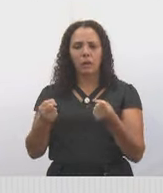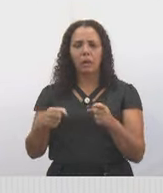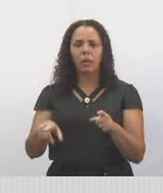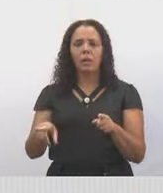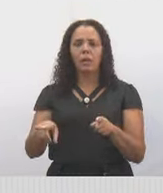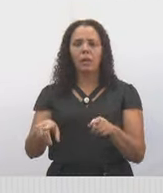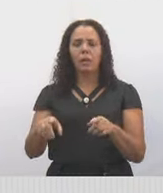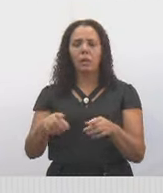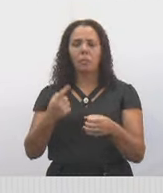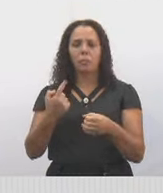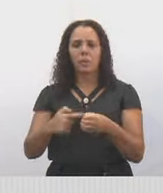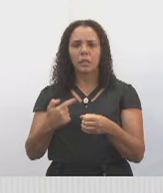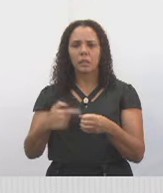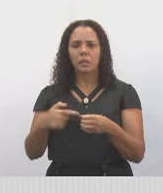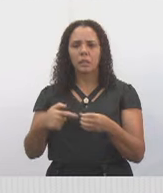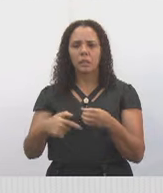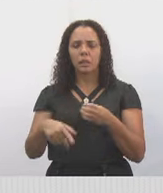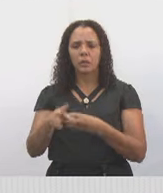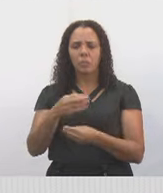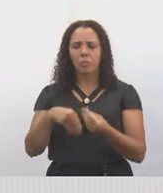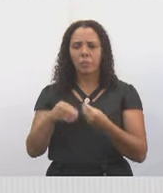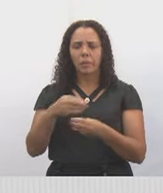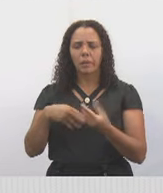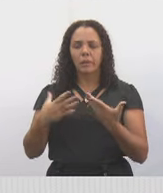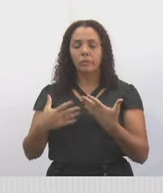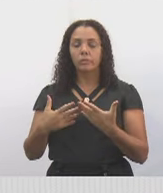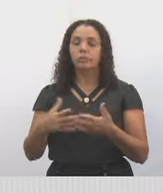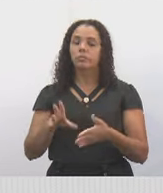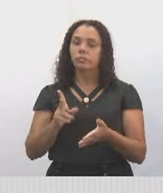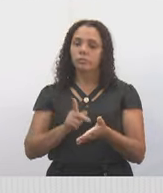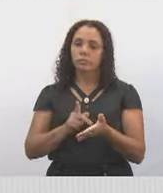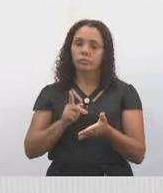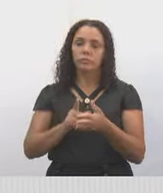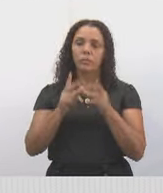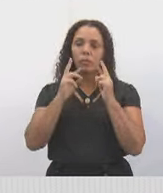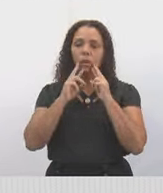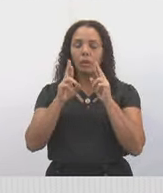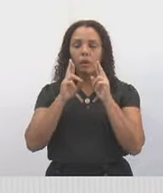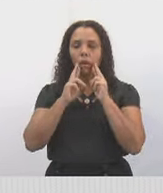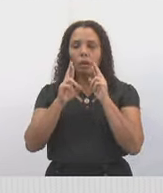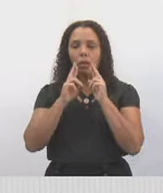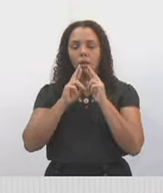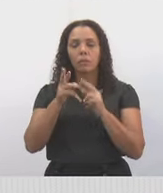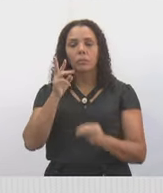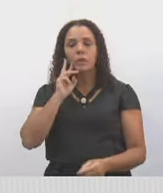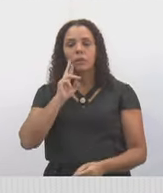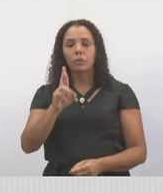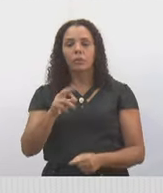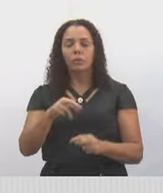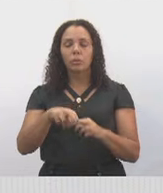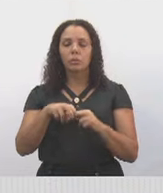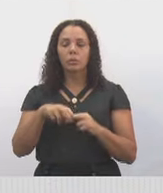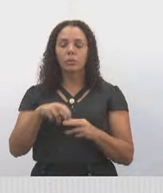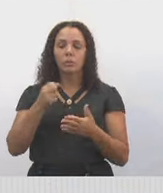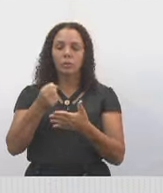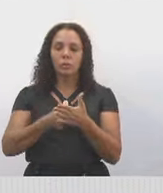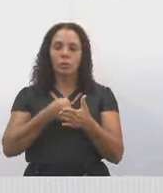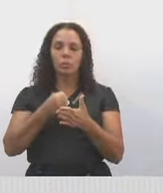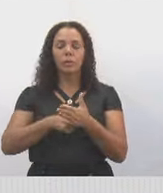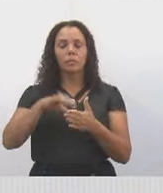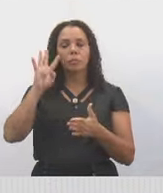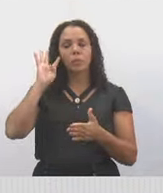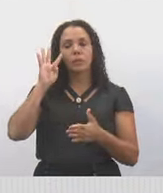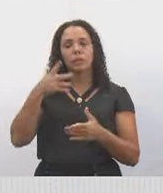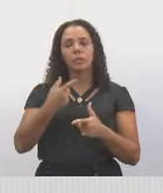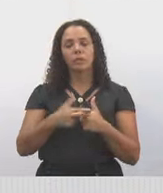pela cidade realmente reclamo com razão então cobramos aí que possa ser resolvido essa